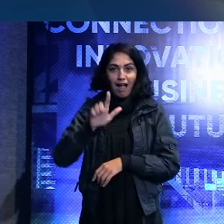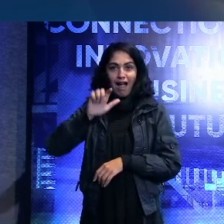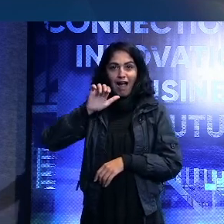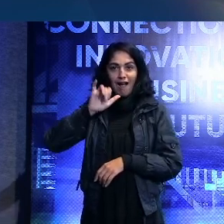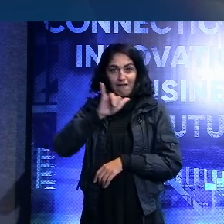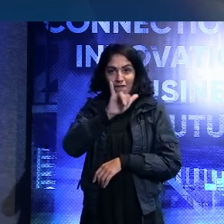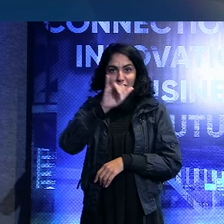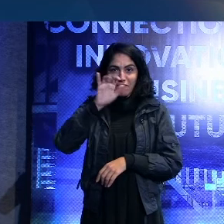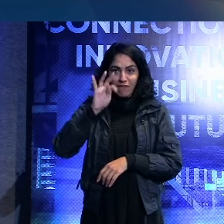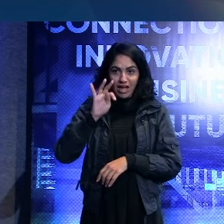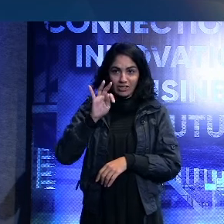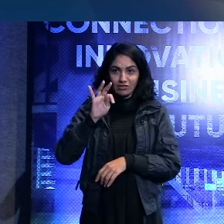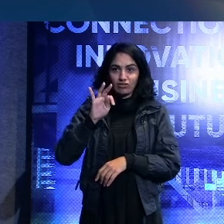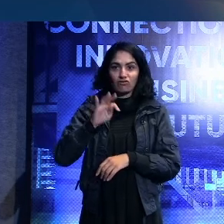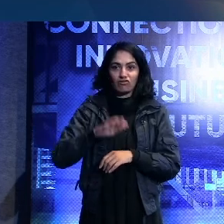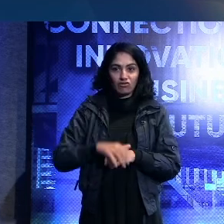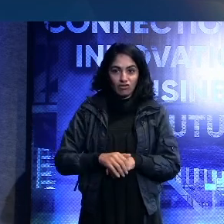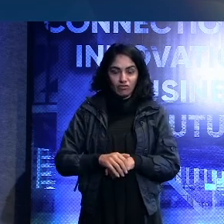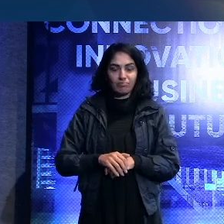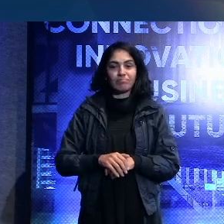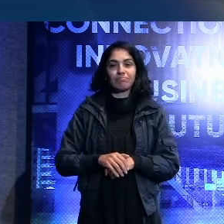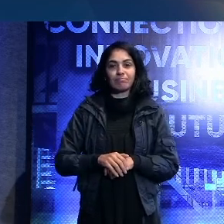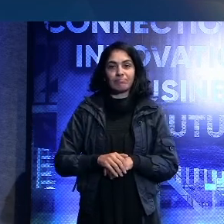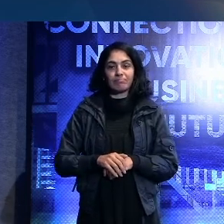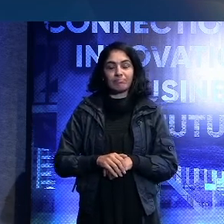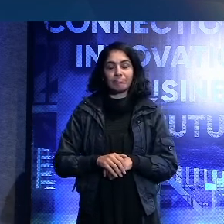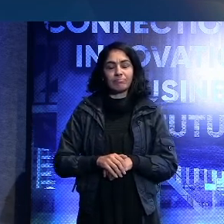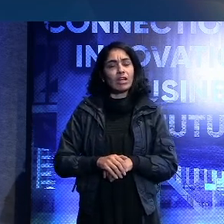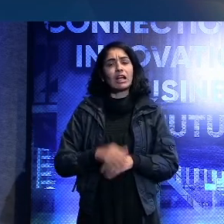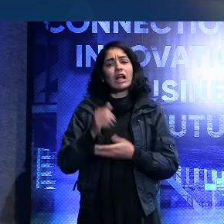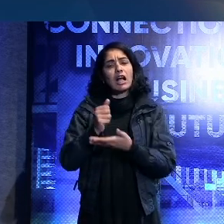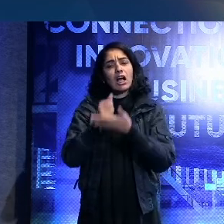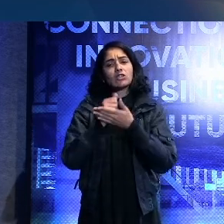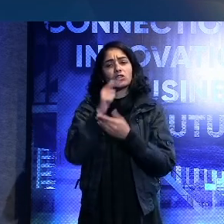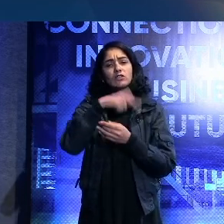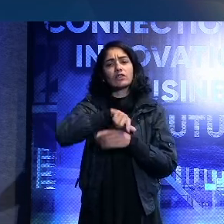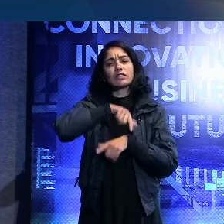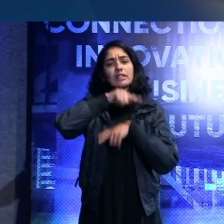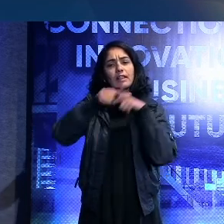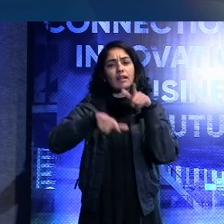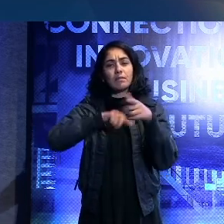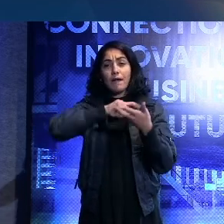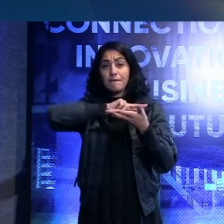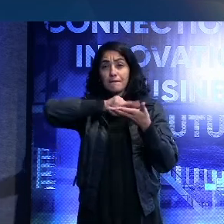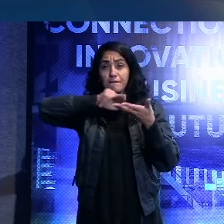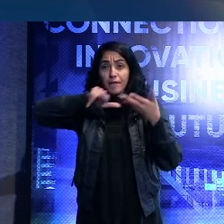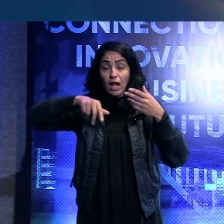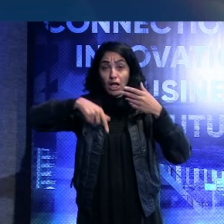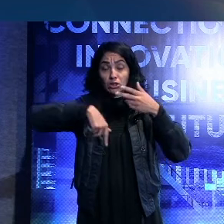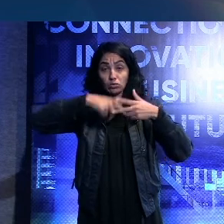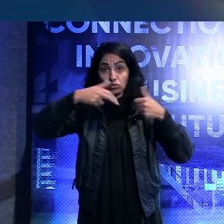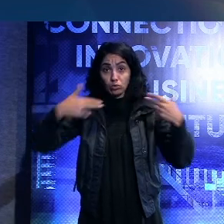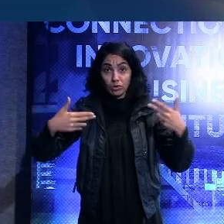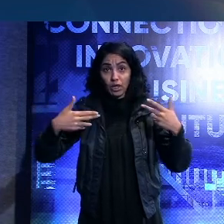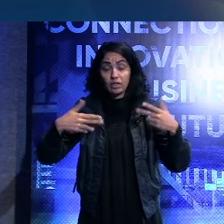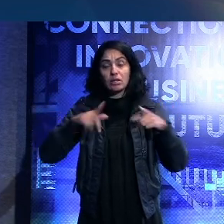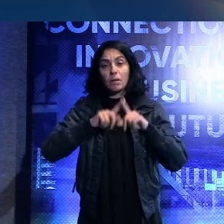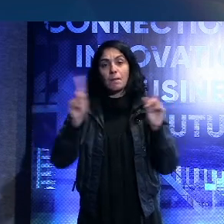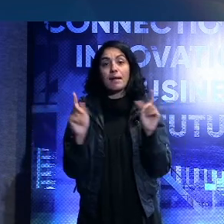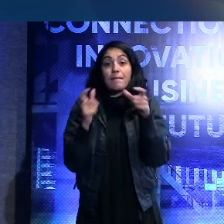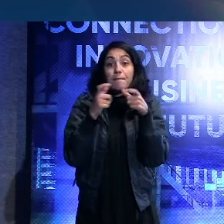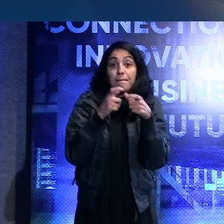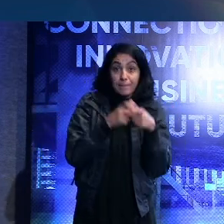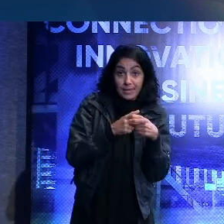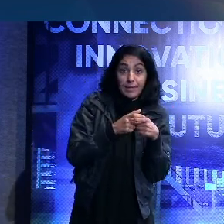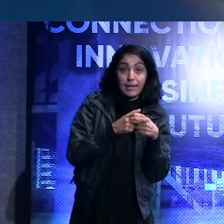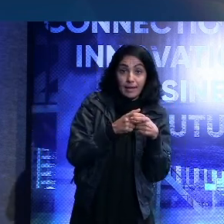trabalhar com vários objetos, quando você tem um contexto onde você tem muitos objetos com granularidade muito pequena. E